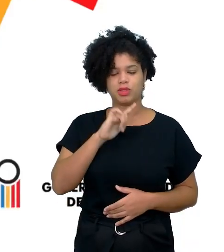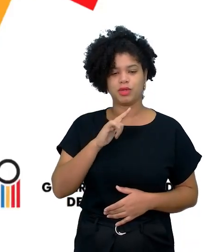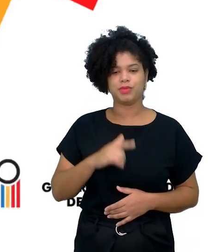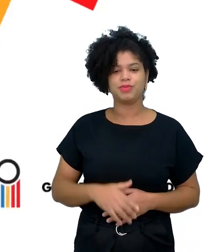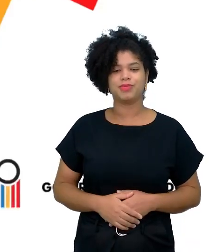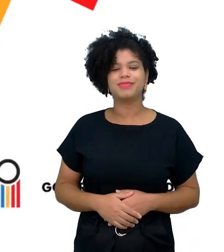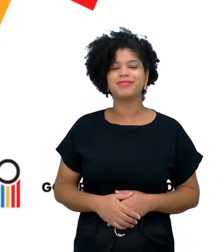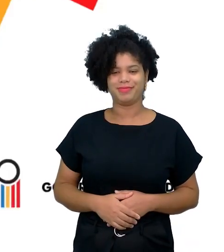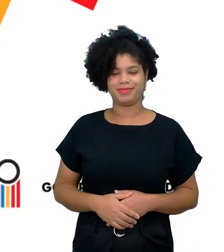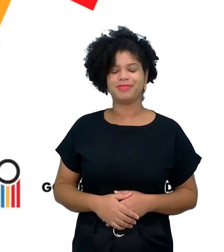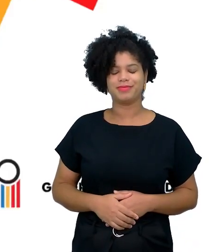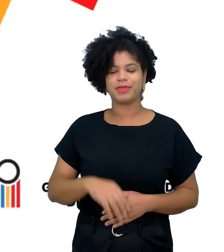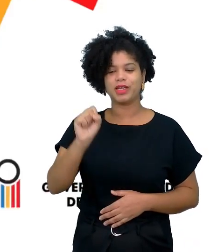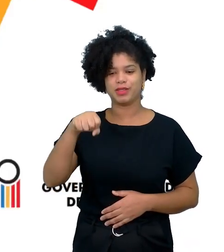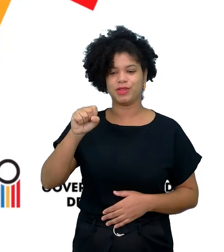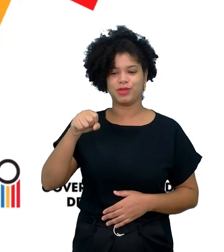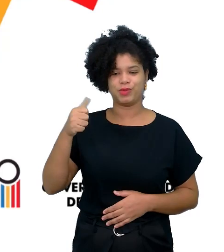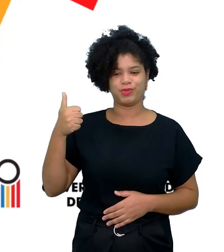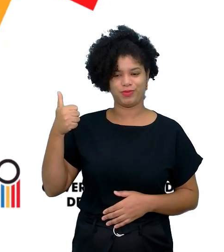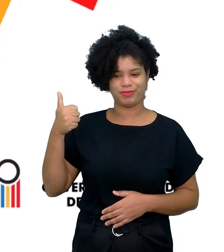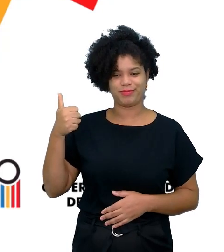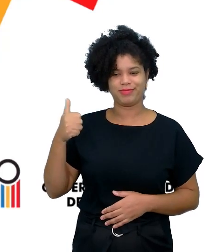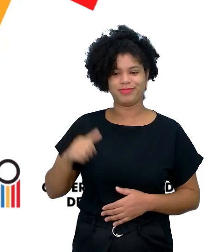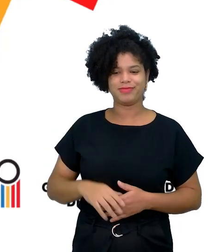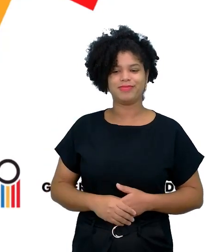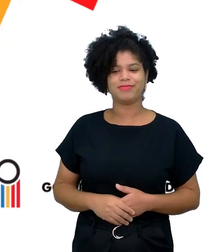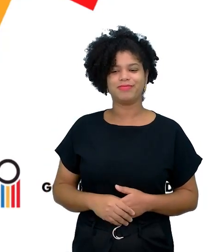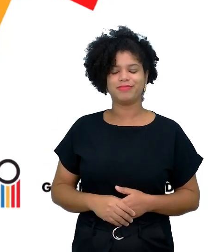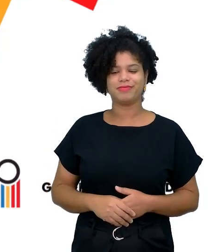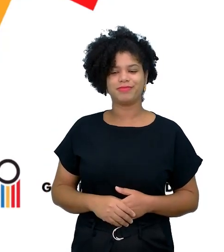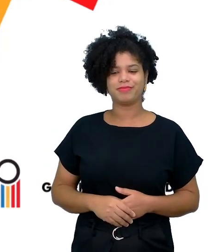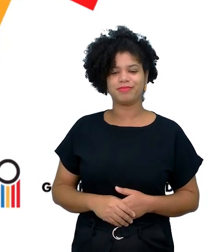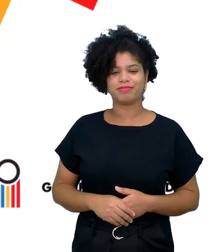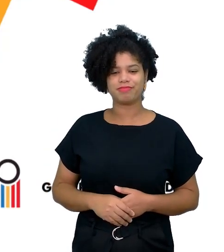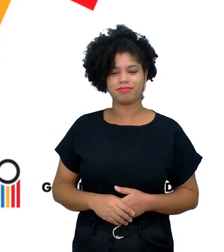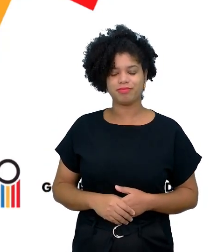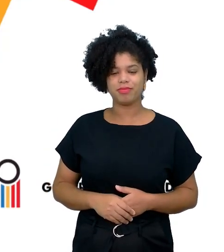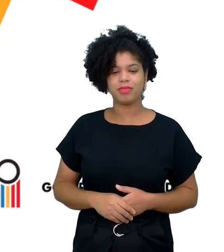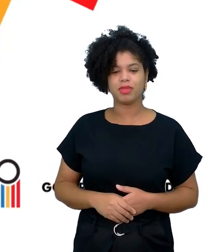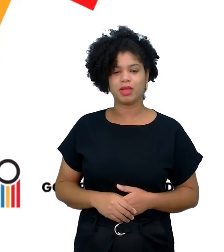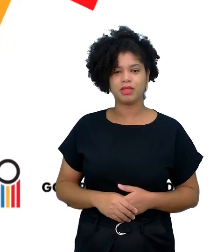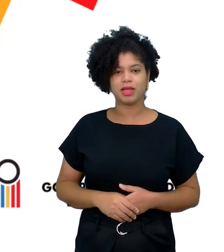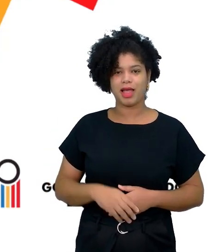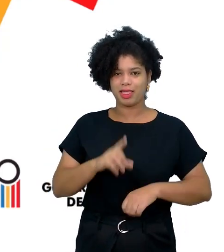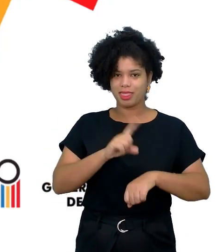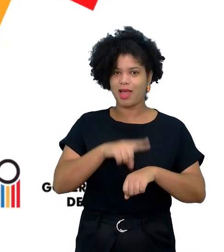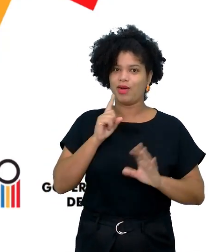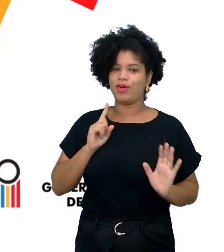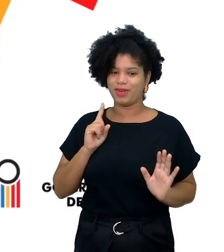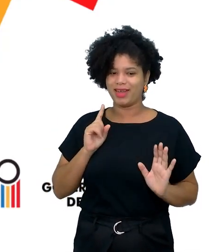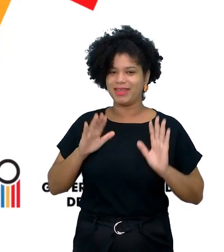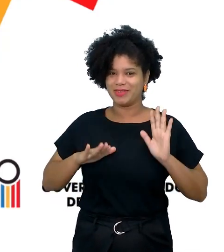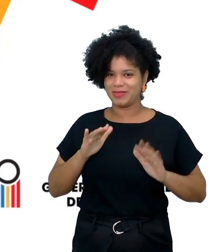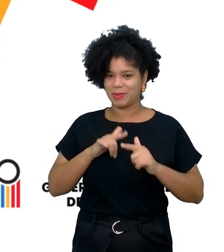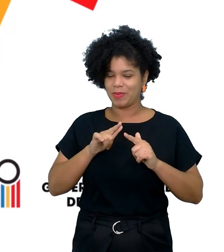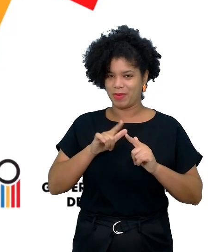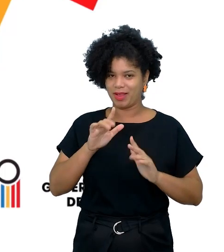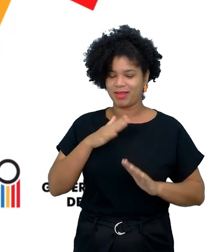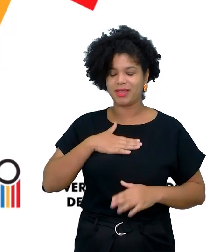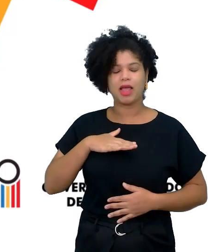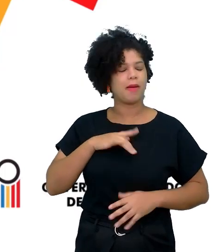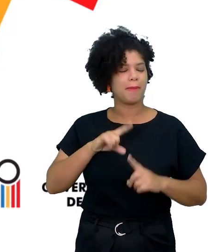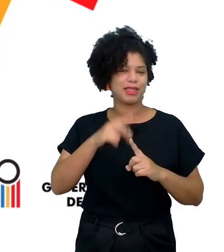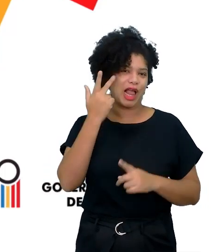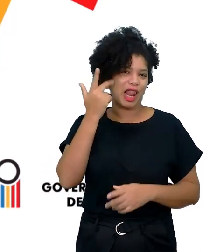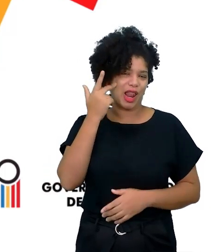Acho que está dando certo, né? Acho que está compartilhando agora. Sempre tem, né? Sempre na hora dá uma enroscadinha, né, gente? Mas eu acho que isso aí